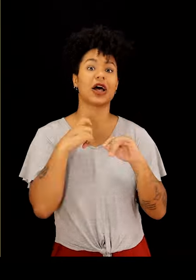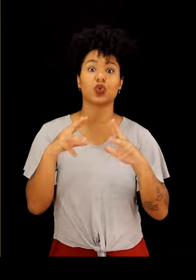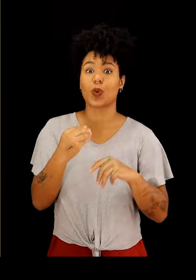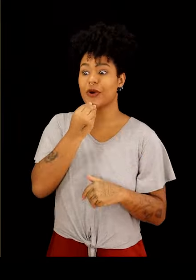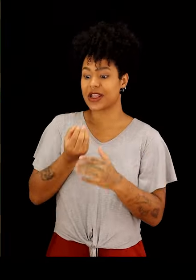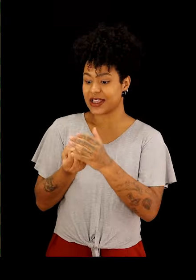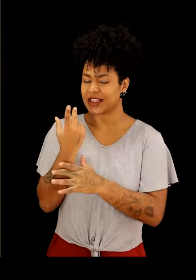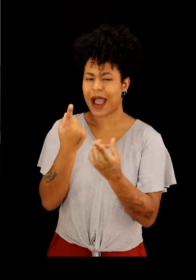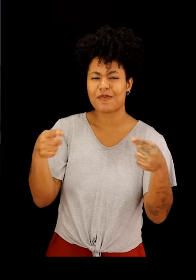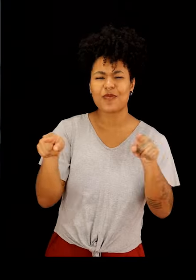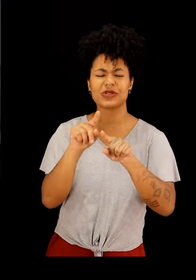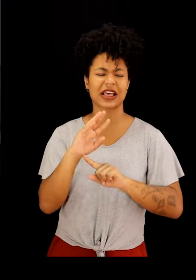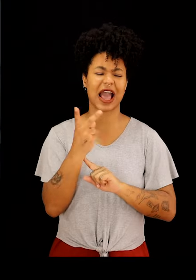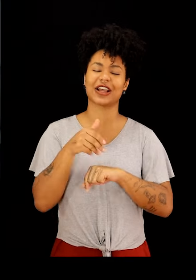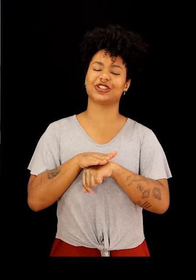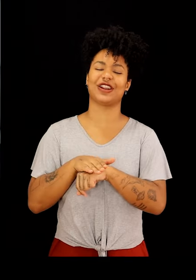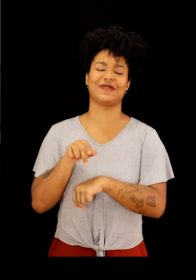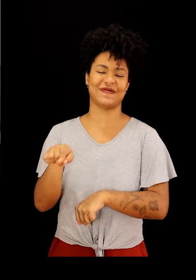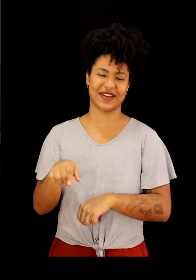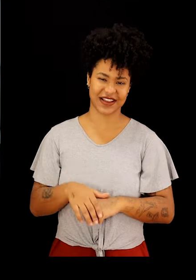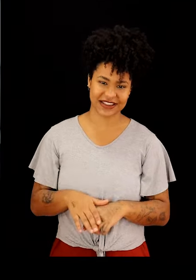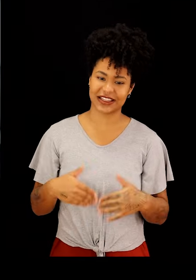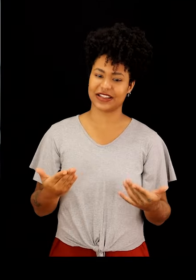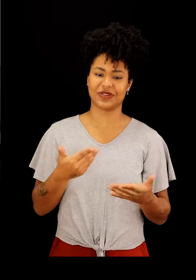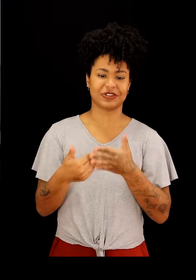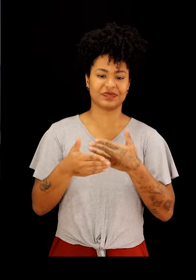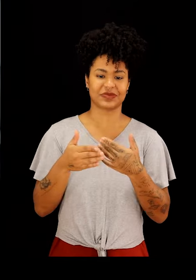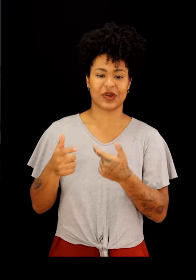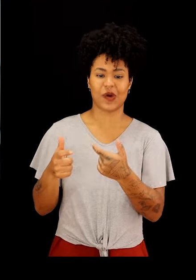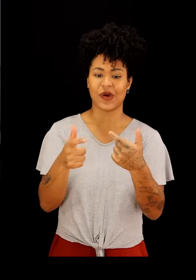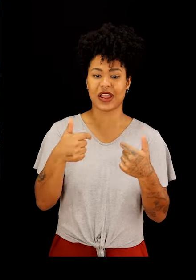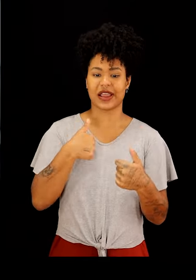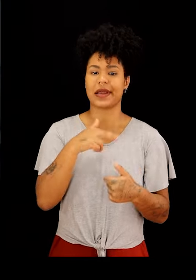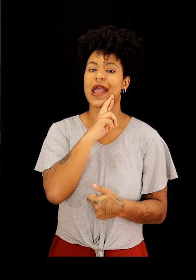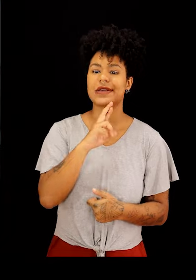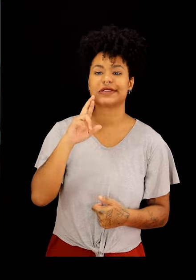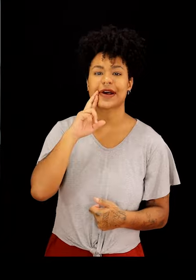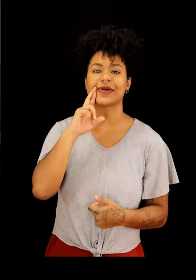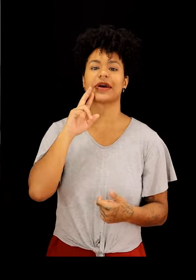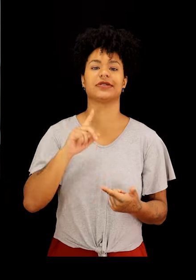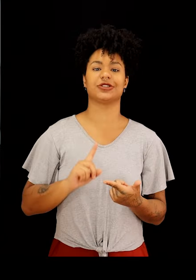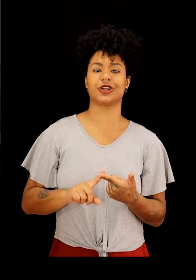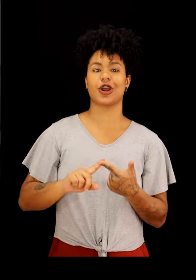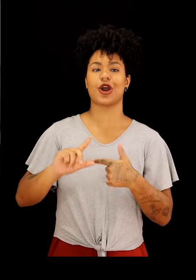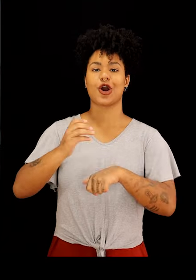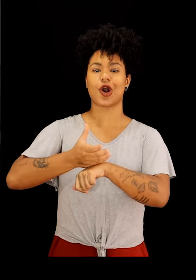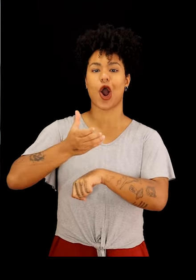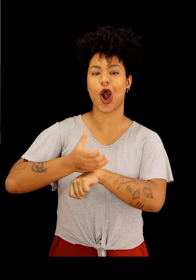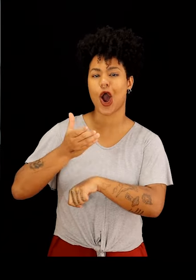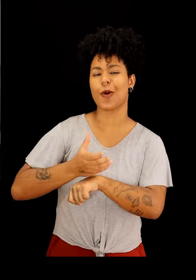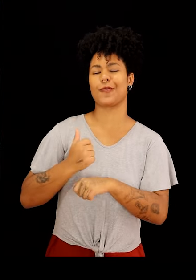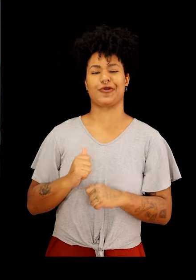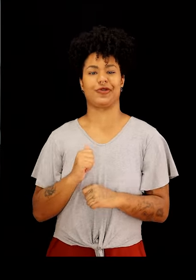de fazer arte, ele fazia. Então, seja onde fosse, em algum restaurante, com copo, com a panela,